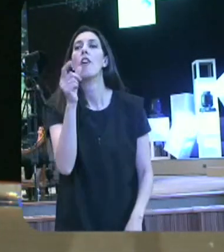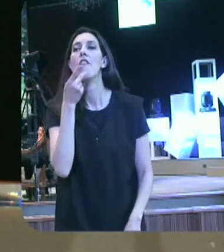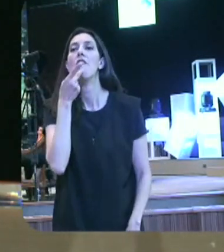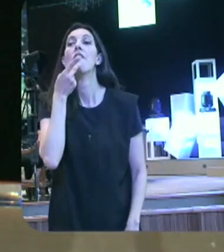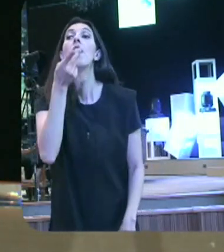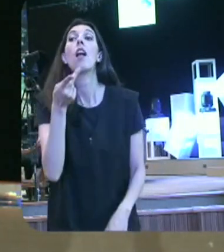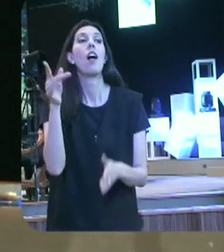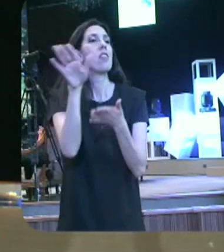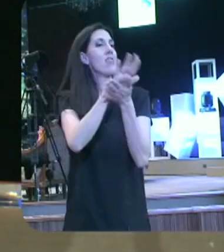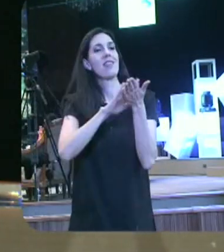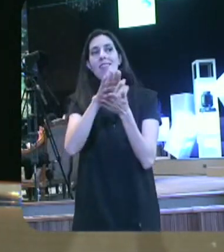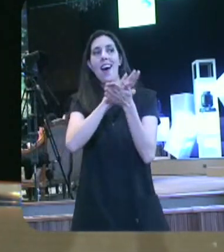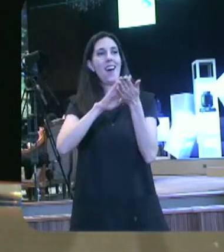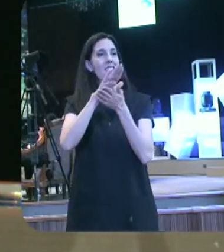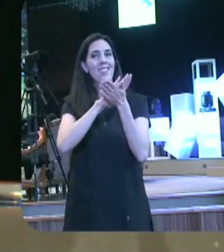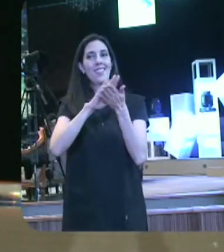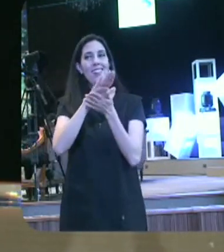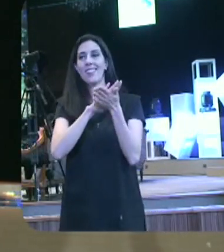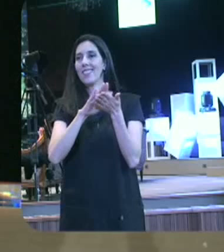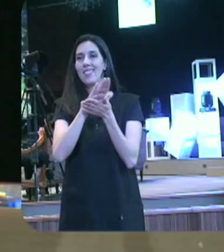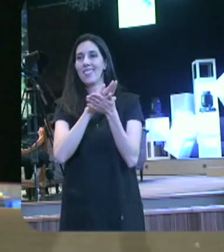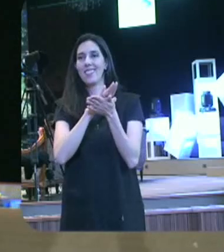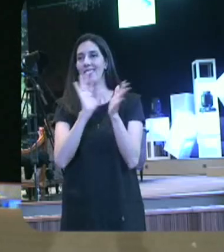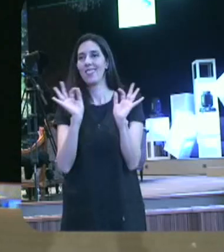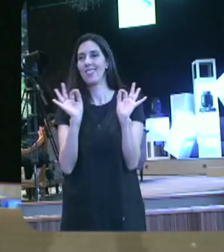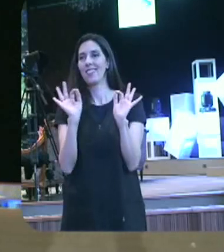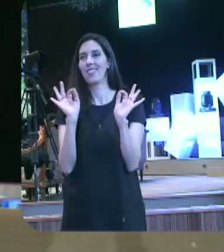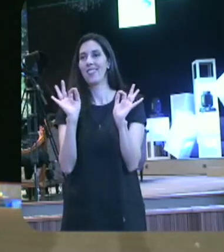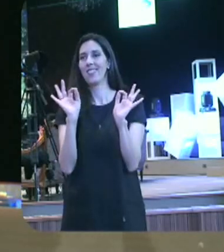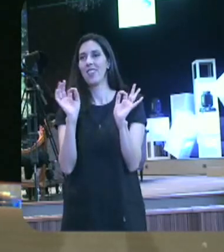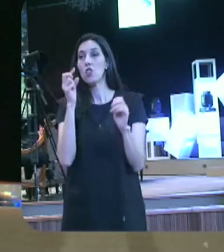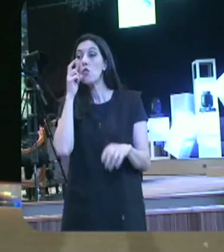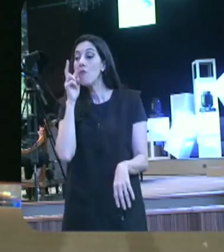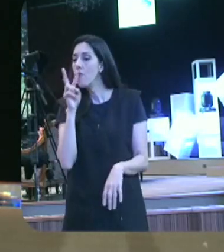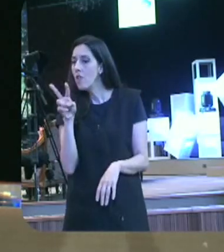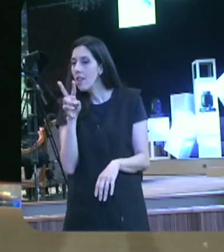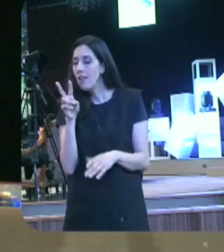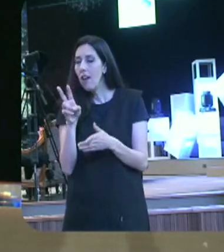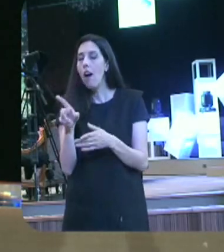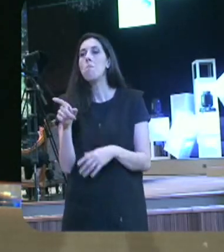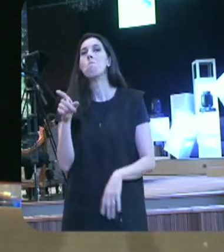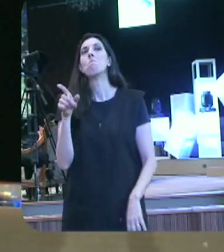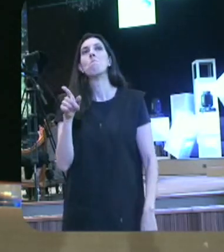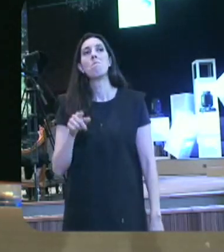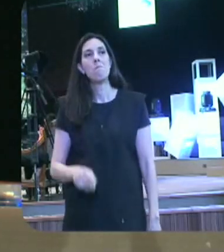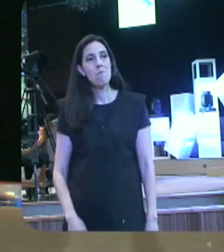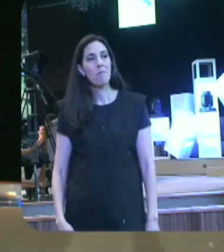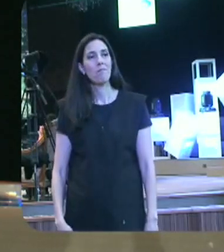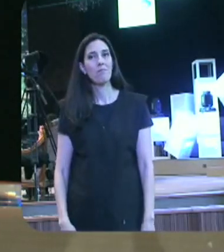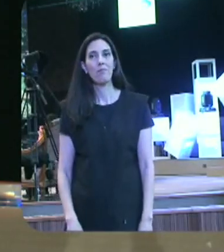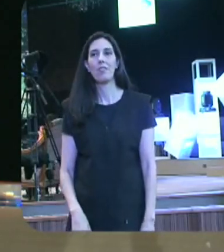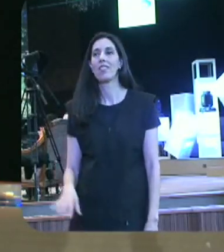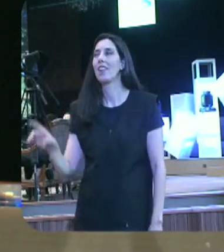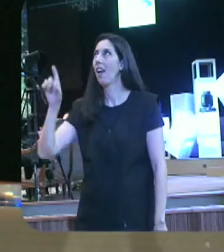E foi nesta hora que o Senhor ministrou outra vez na minha vida. E Ele disse: filho,